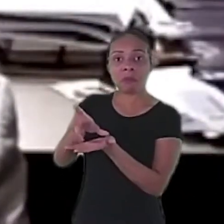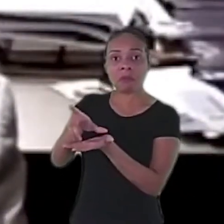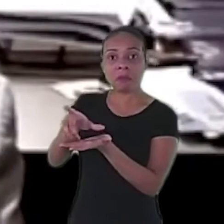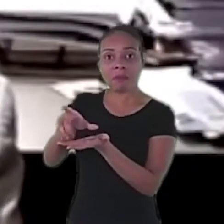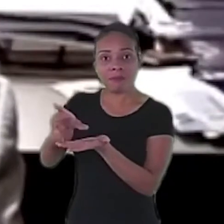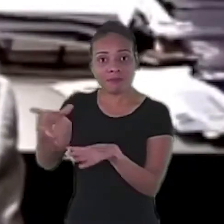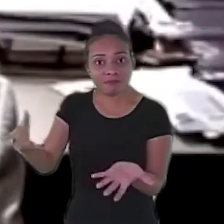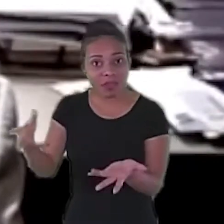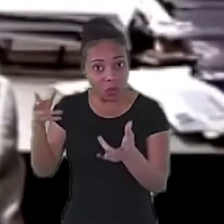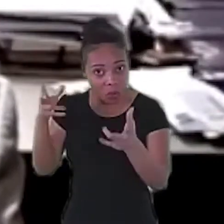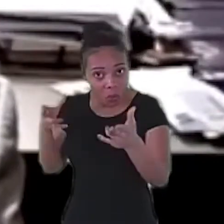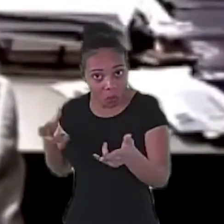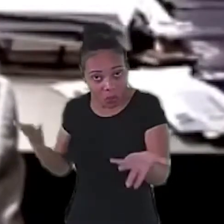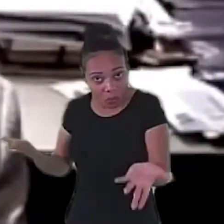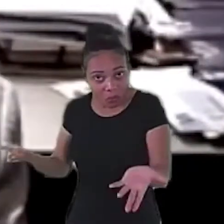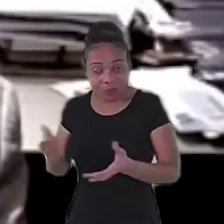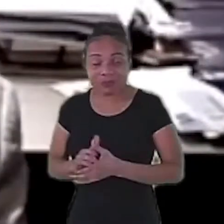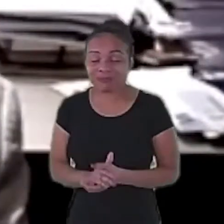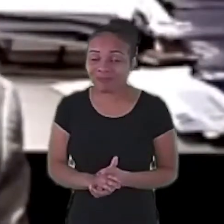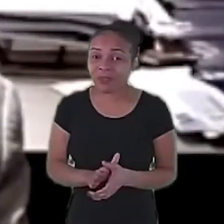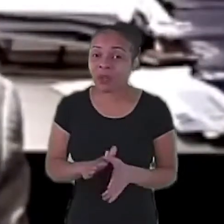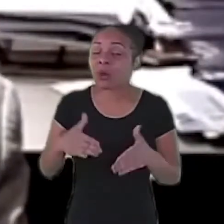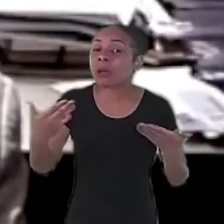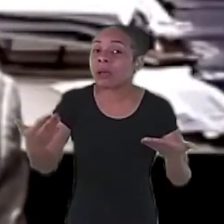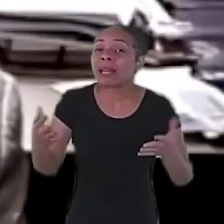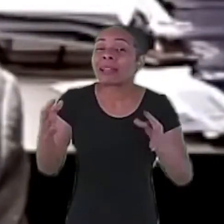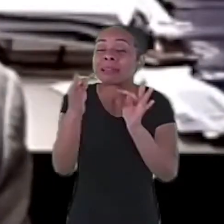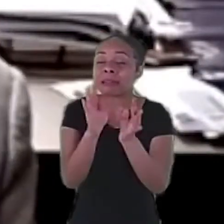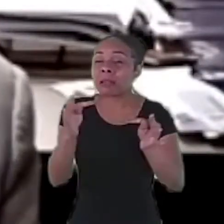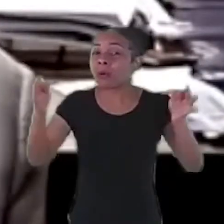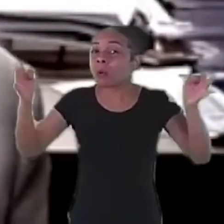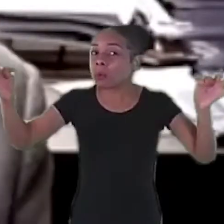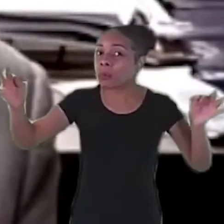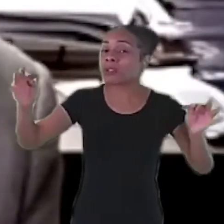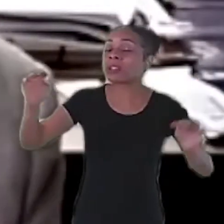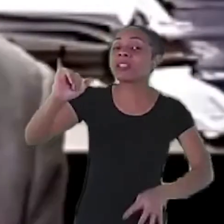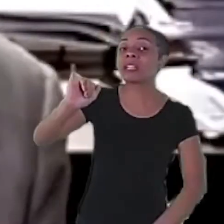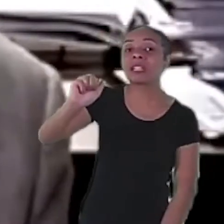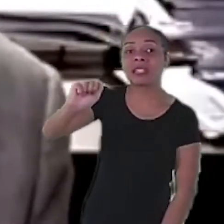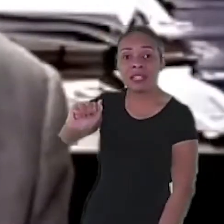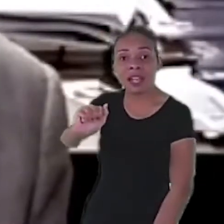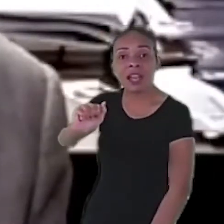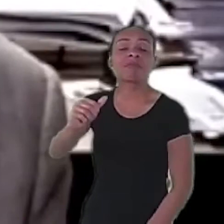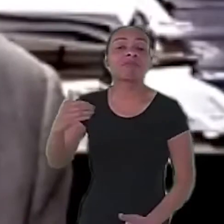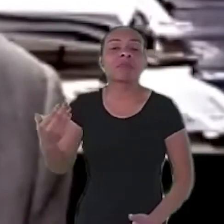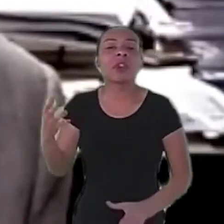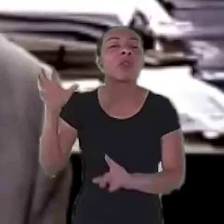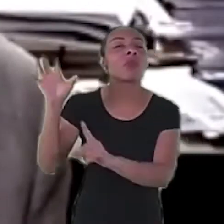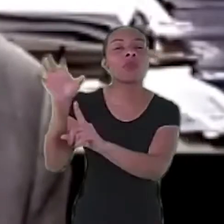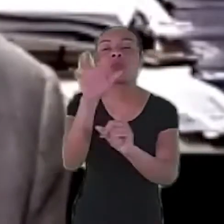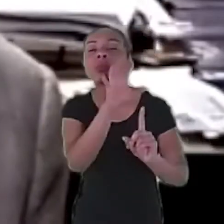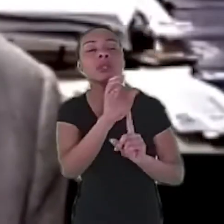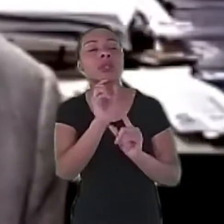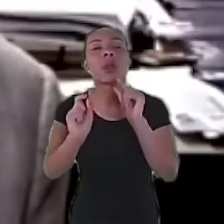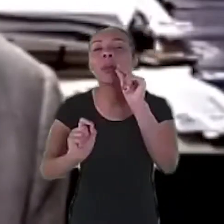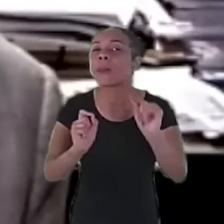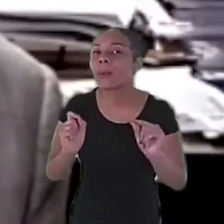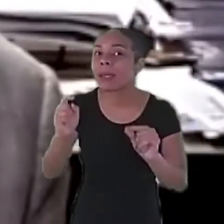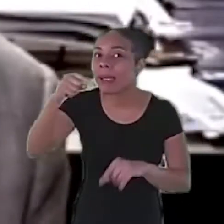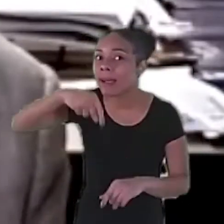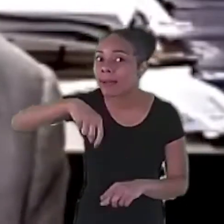as consequências da inteligência artificial? É a máquina que tem capacidade cognitiva, a máquina que